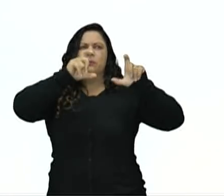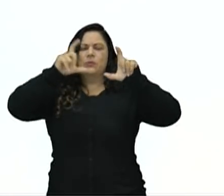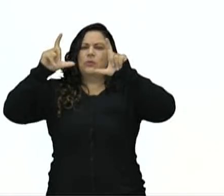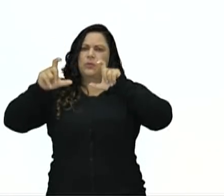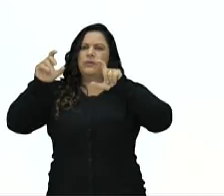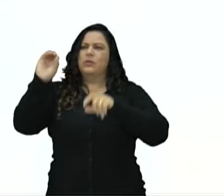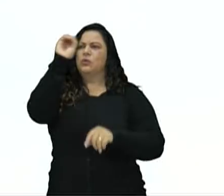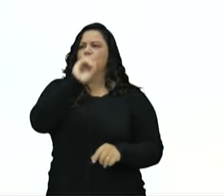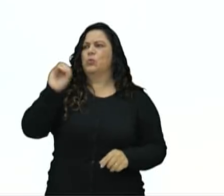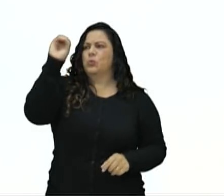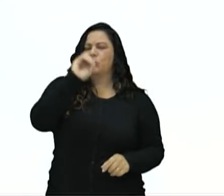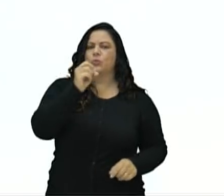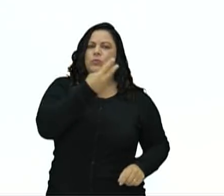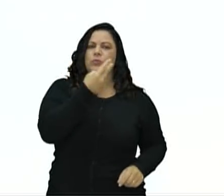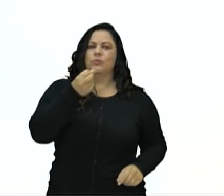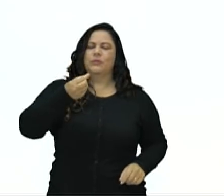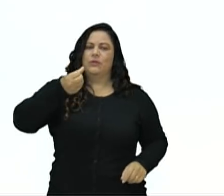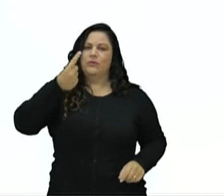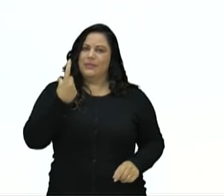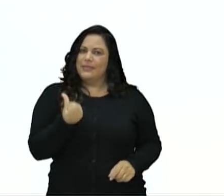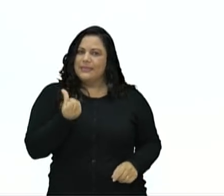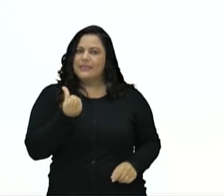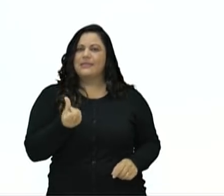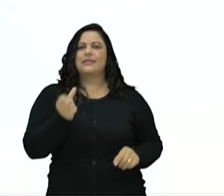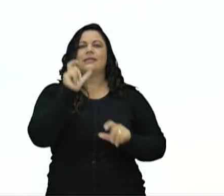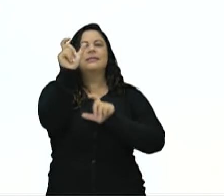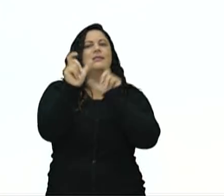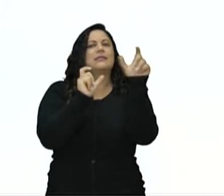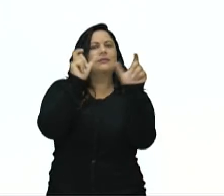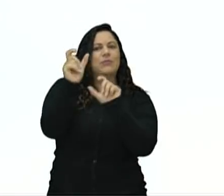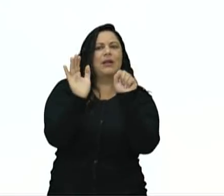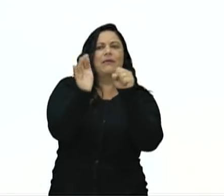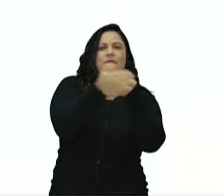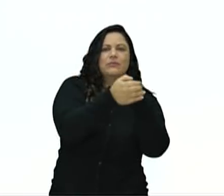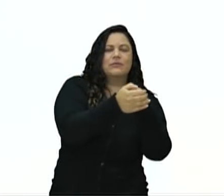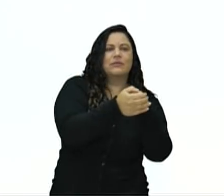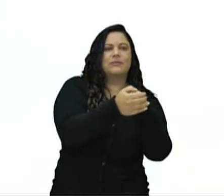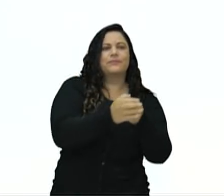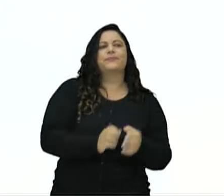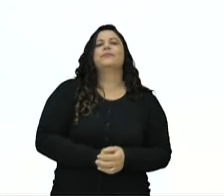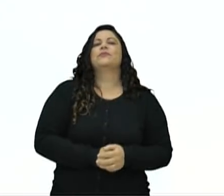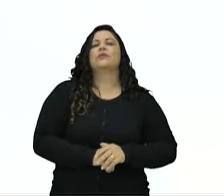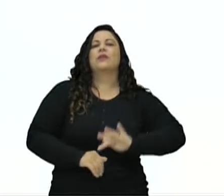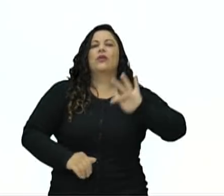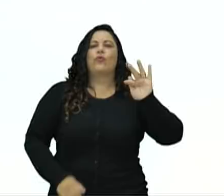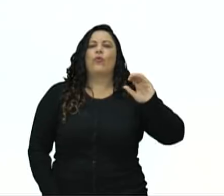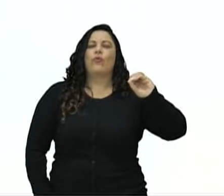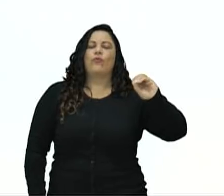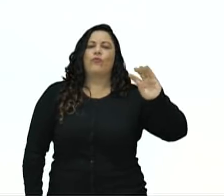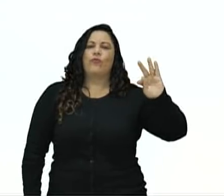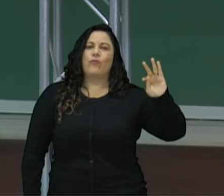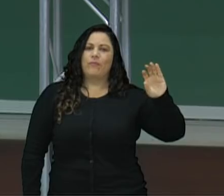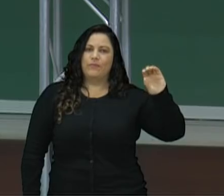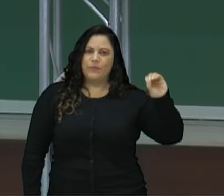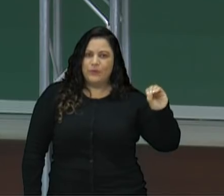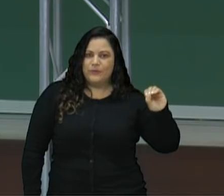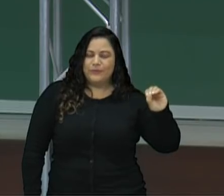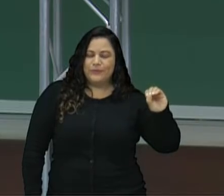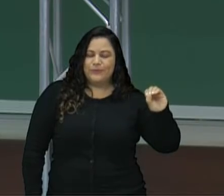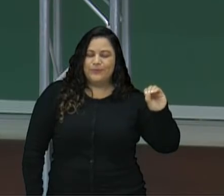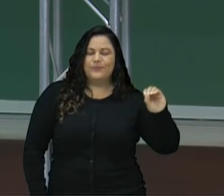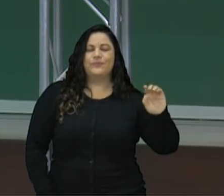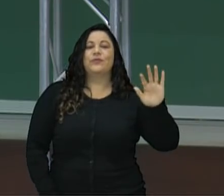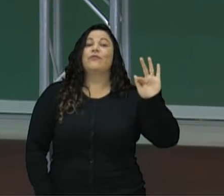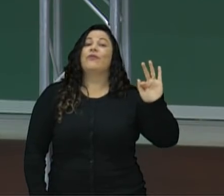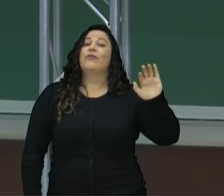2016, né? As palavras omitidas foram foto foi feita, né? Então, em vez de dizer ali, ó, a primeira foto